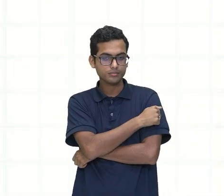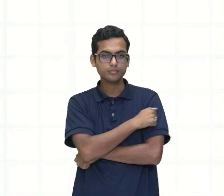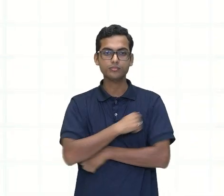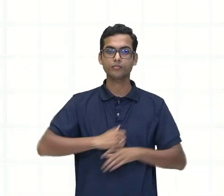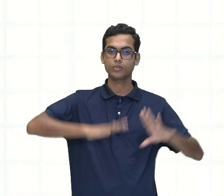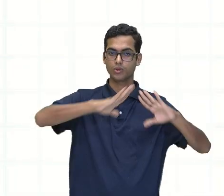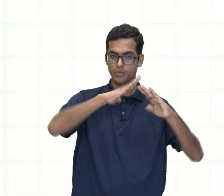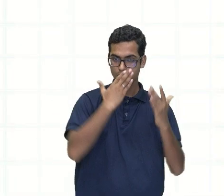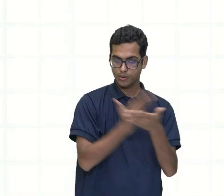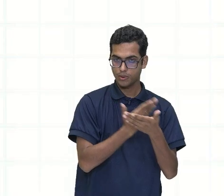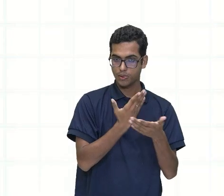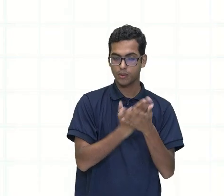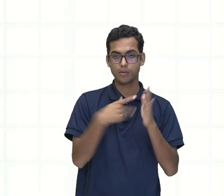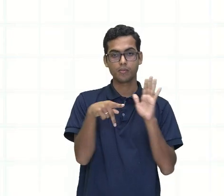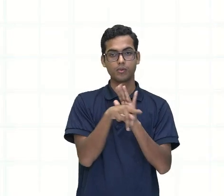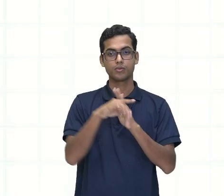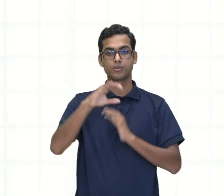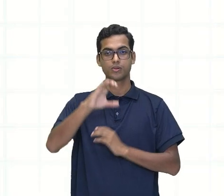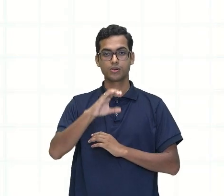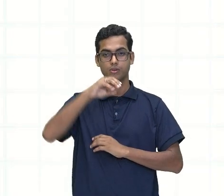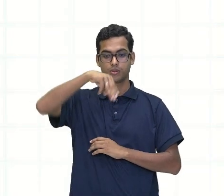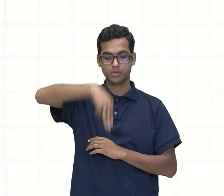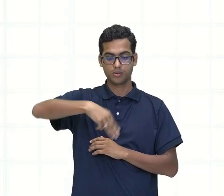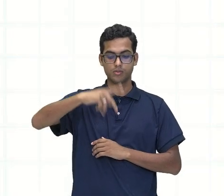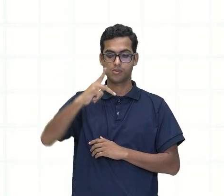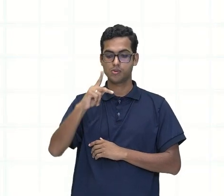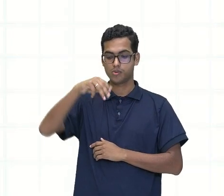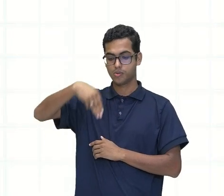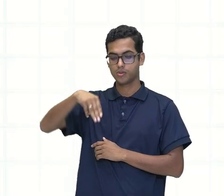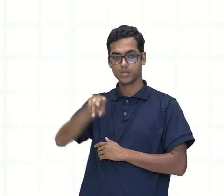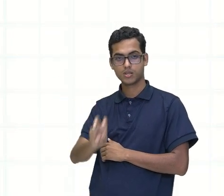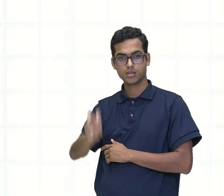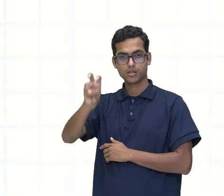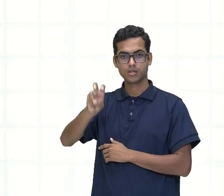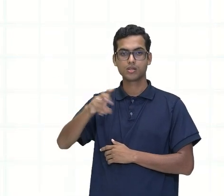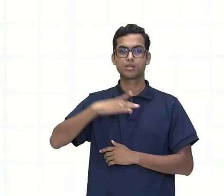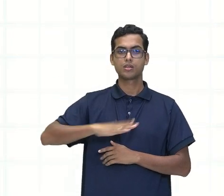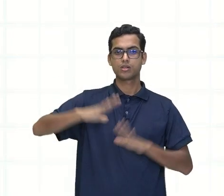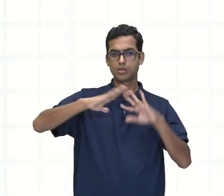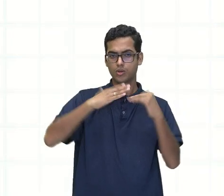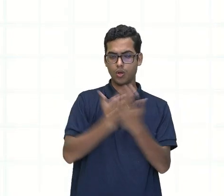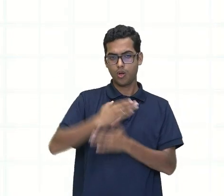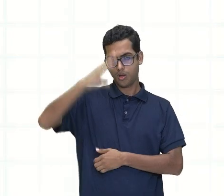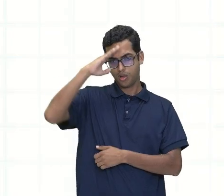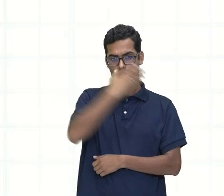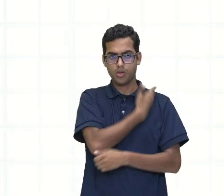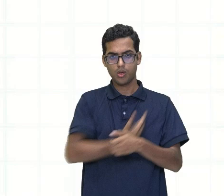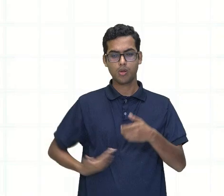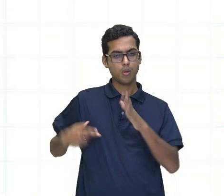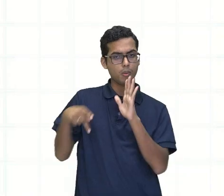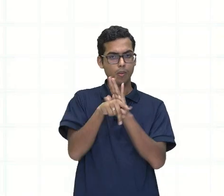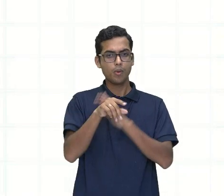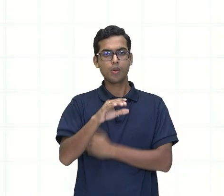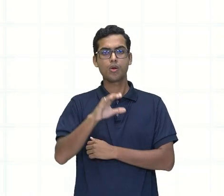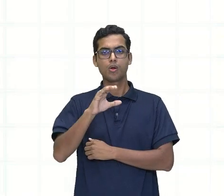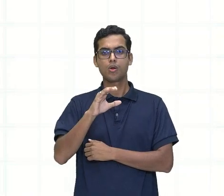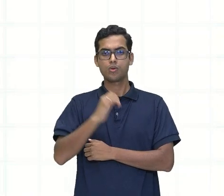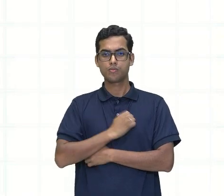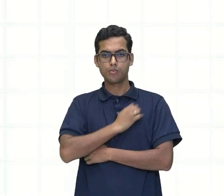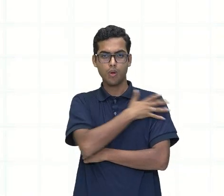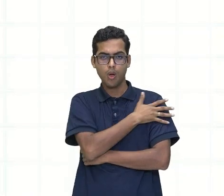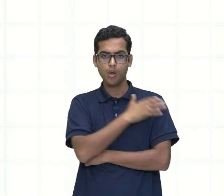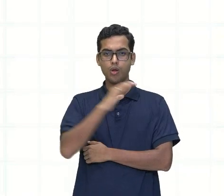Militar CMPM-5, Escola Estadual Tenente Cândido Honório José Mariano, foram medalhistas em bronze